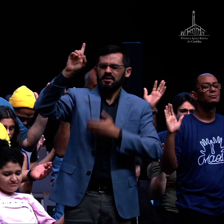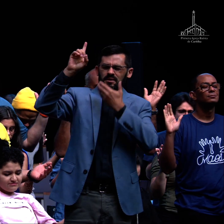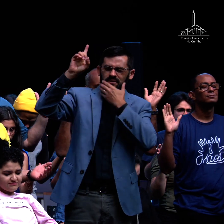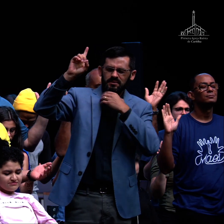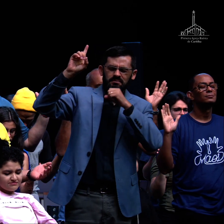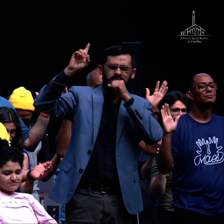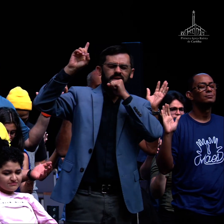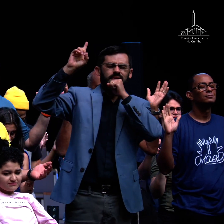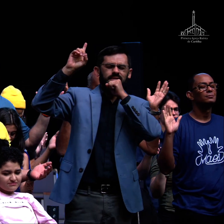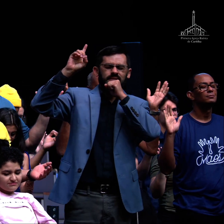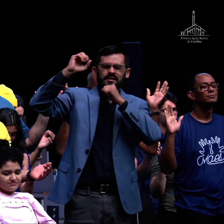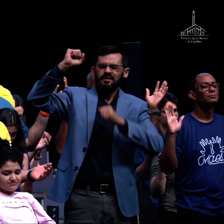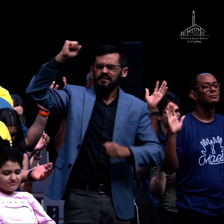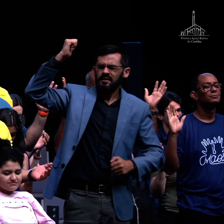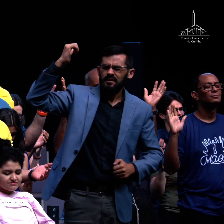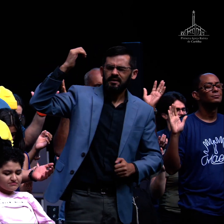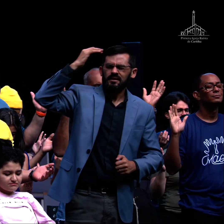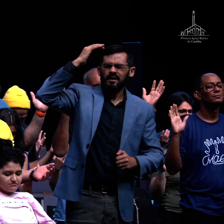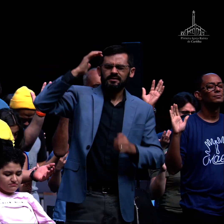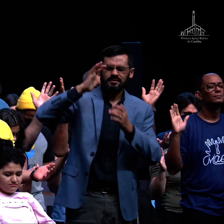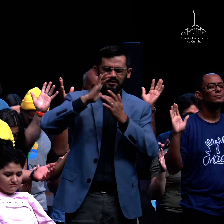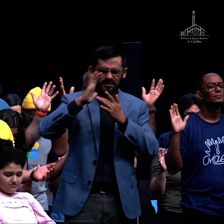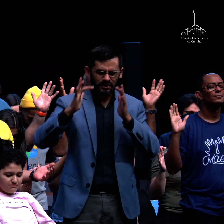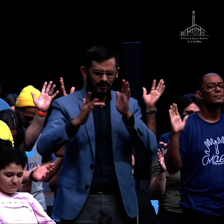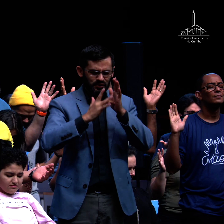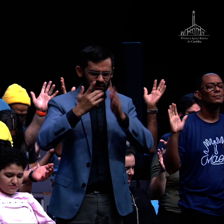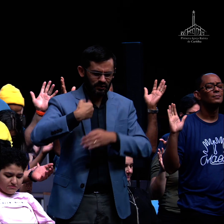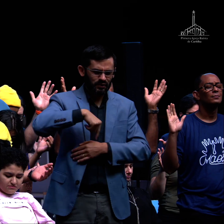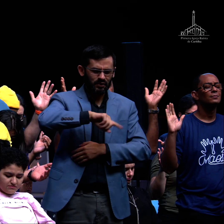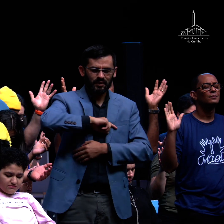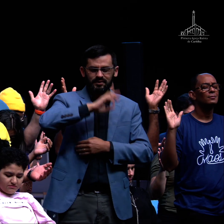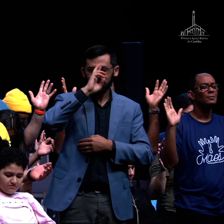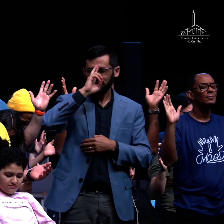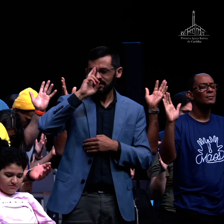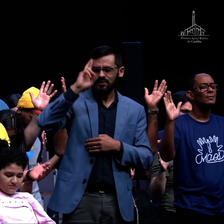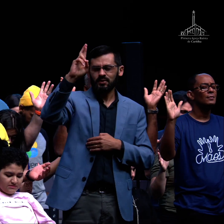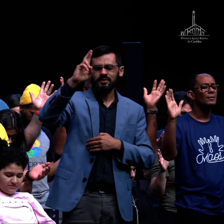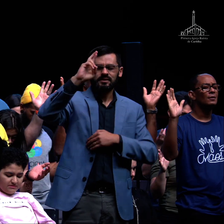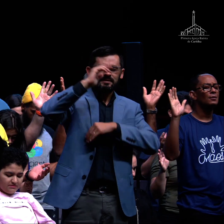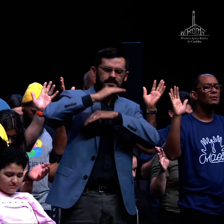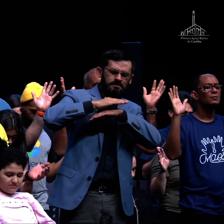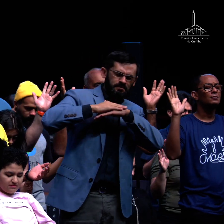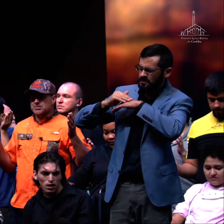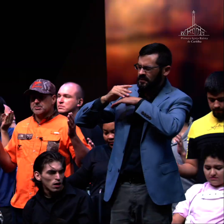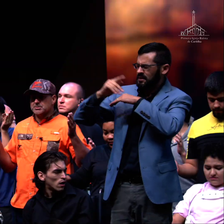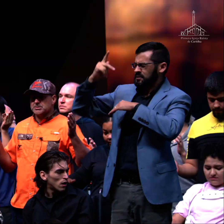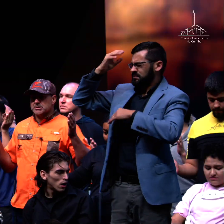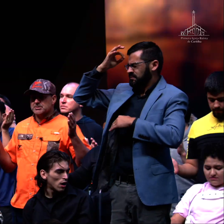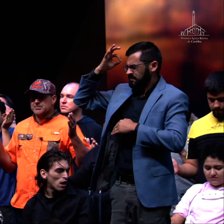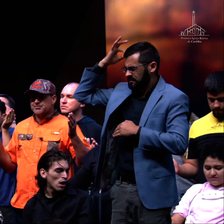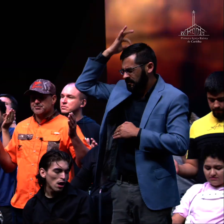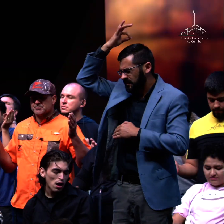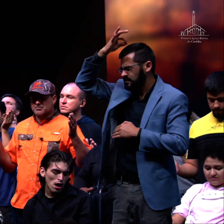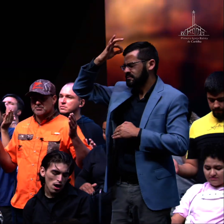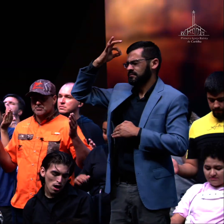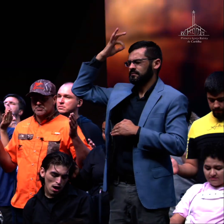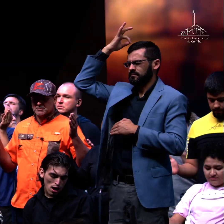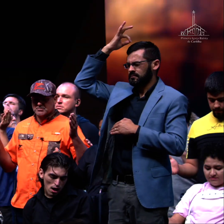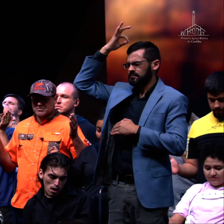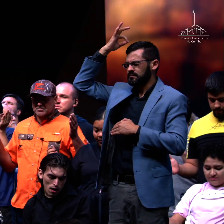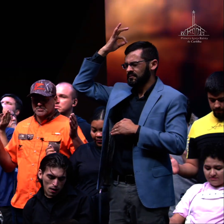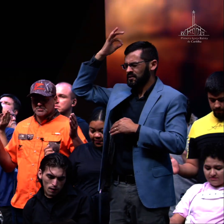nosso Pai, a graça de Jesus, o nosso Senhor, e as consolações do Espírito Santo de